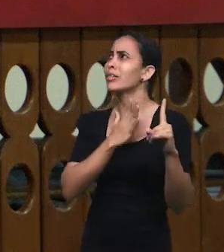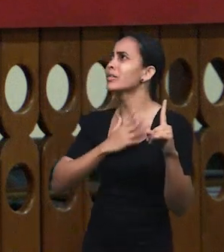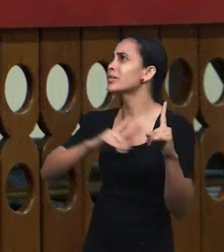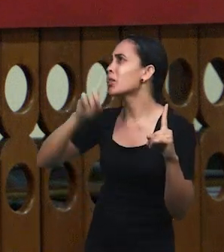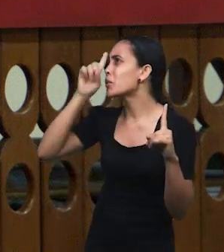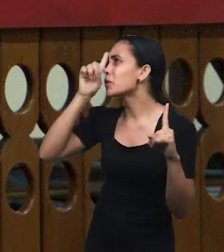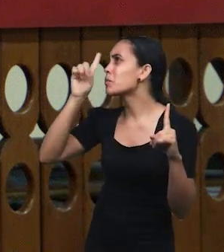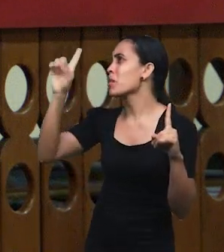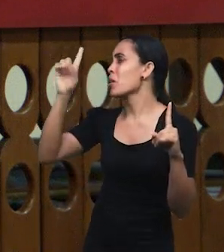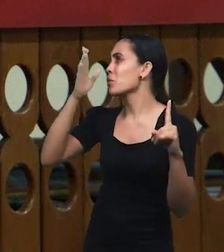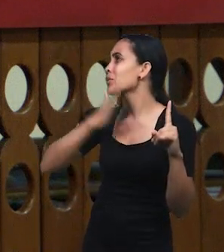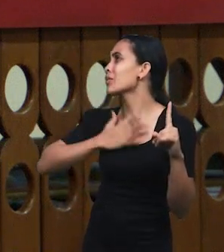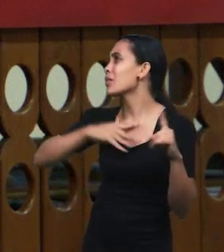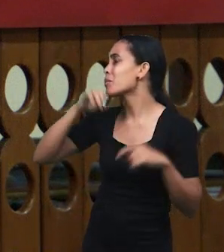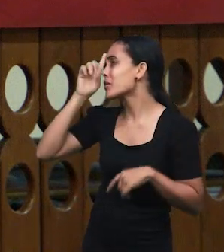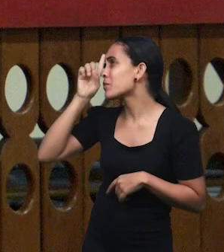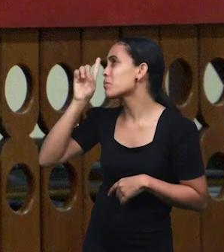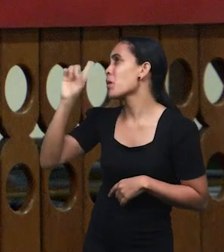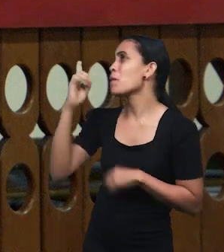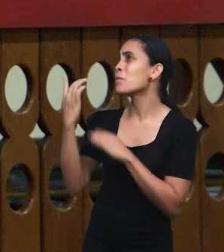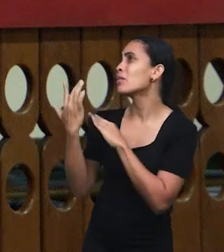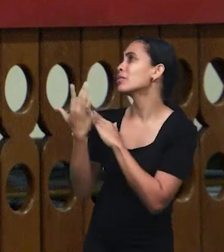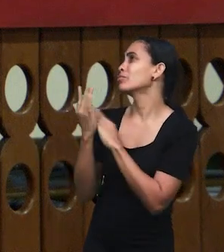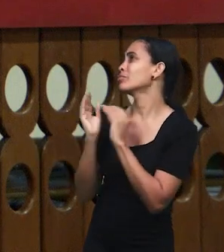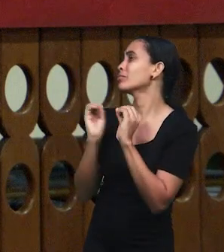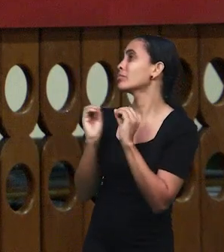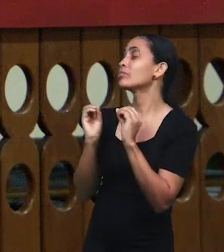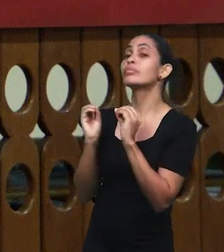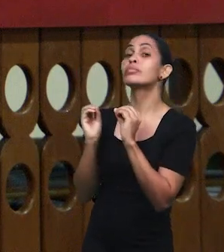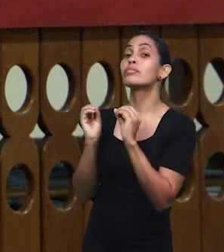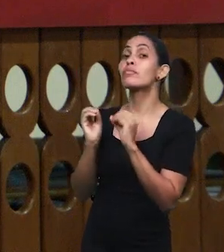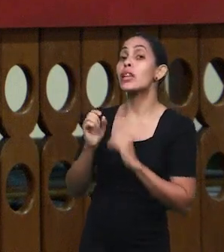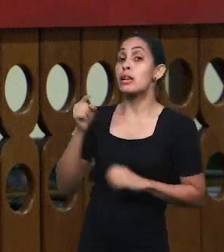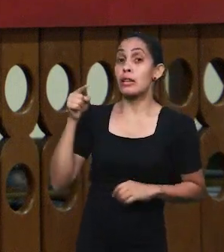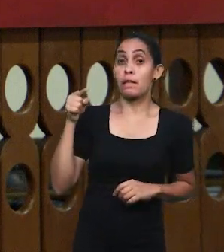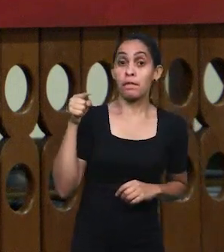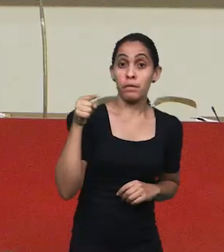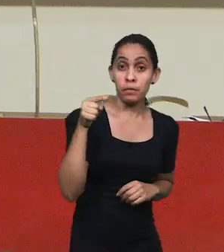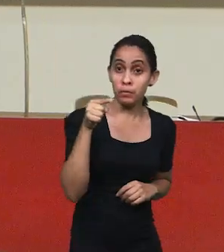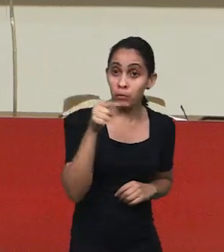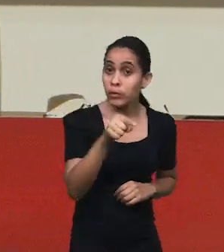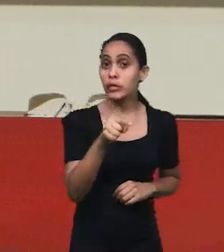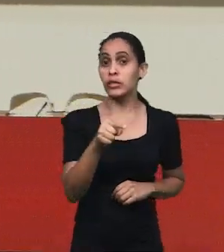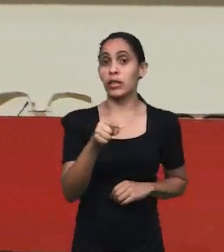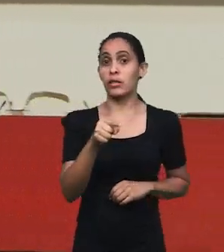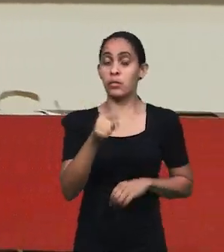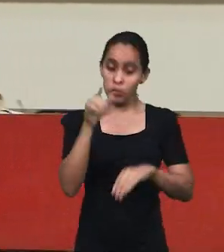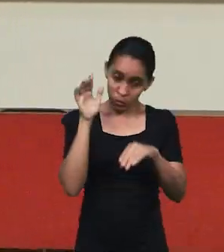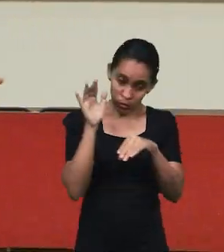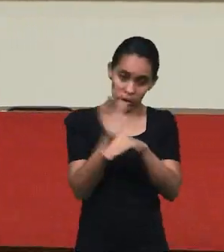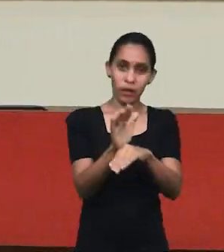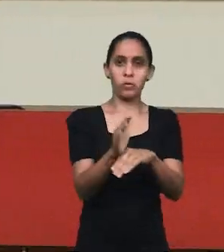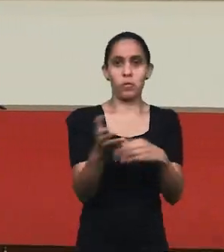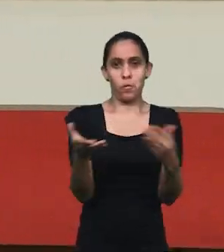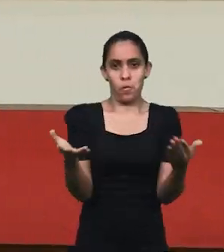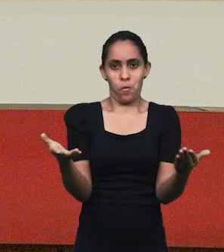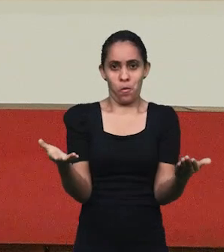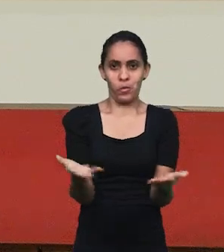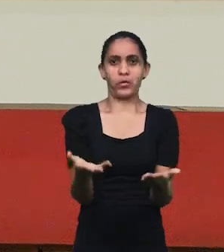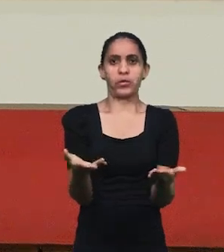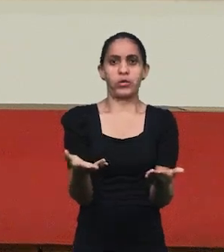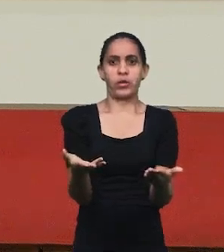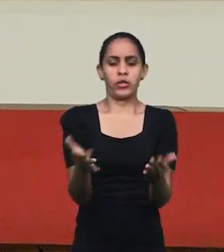meu, por que me desamparastes? Desamparou Jesus ali, para que você, soldado, seja amparado hoje